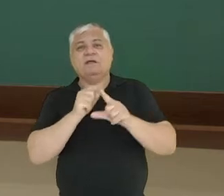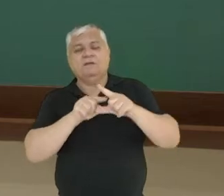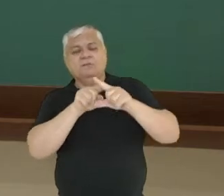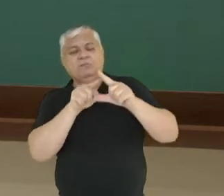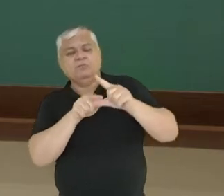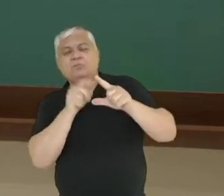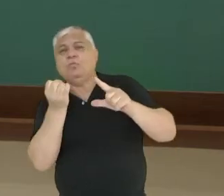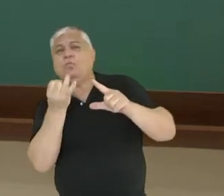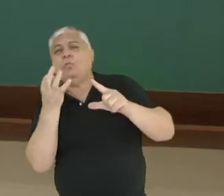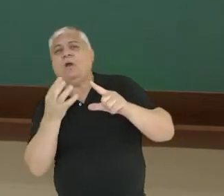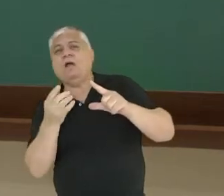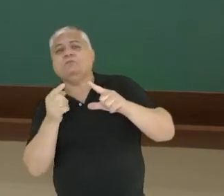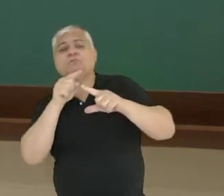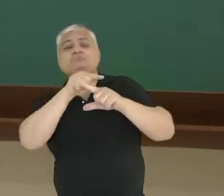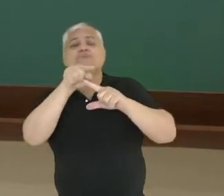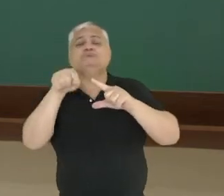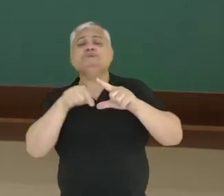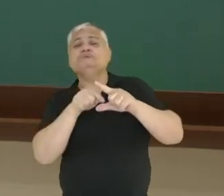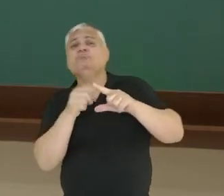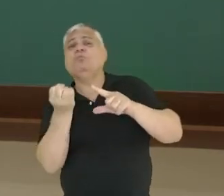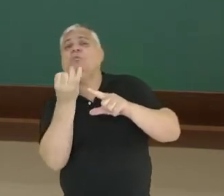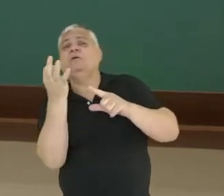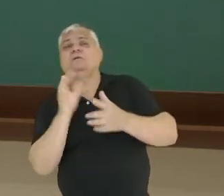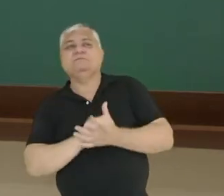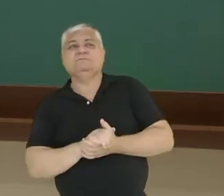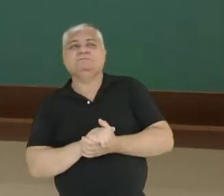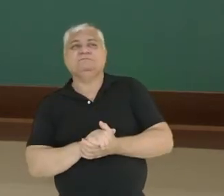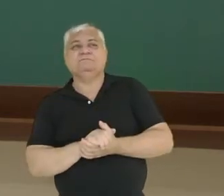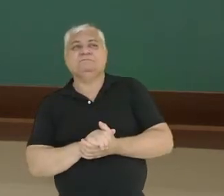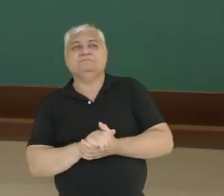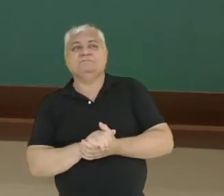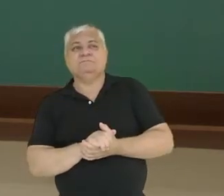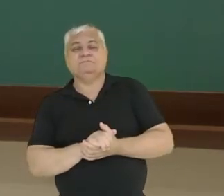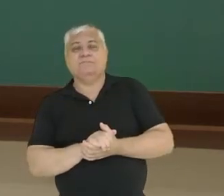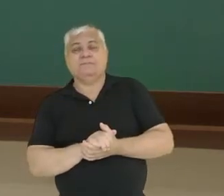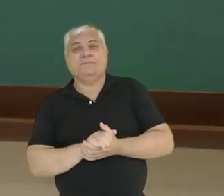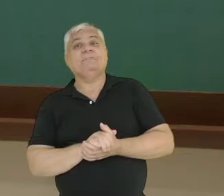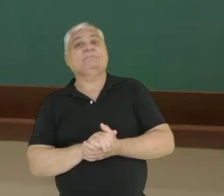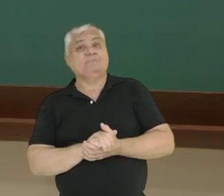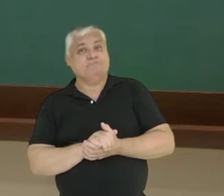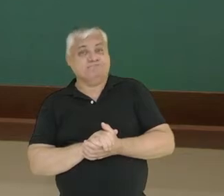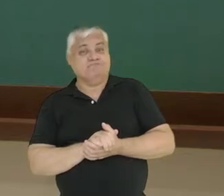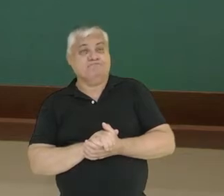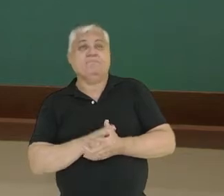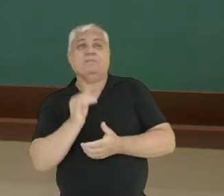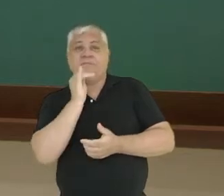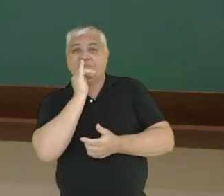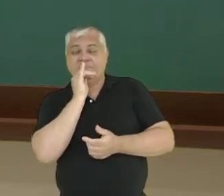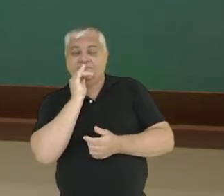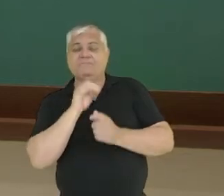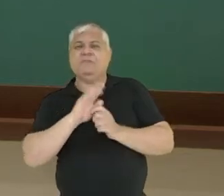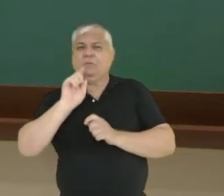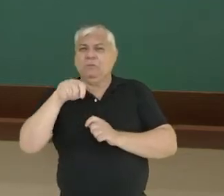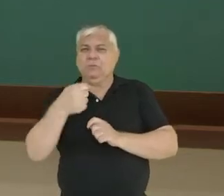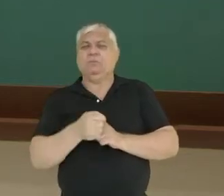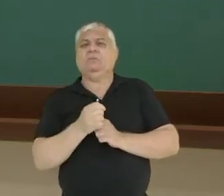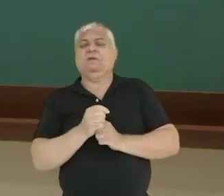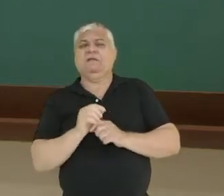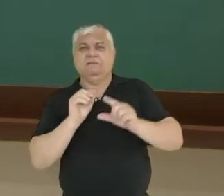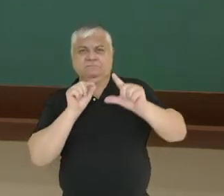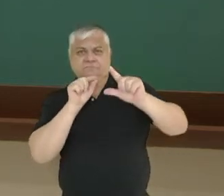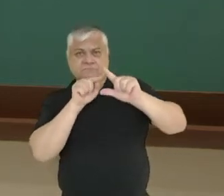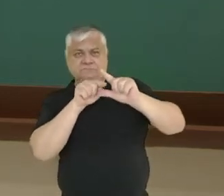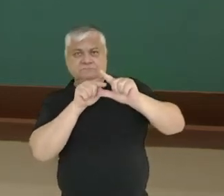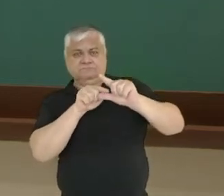cada ângulo externo? Bom, voltando então a falar um pouquinho do ângulo